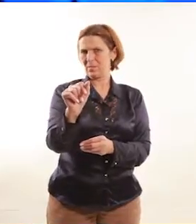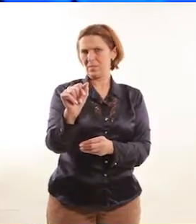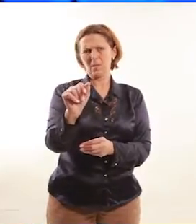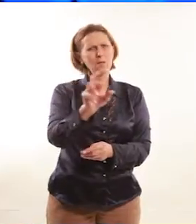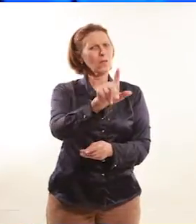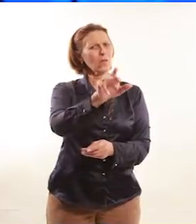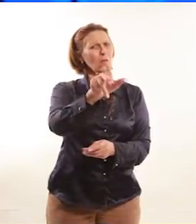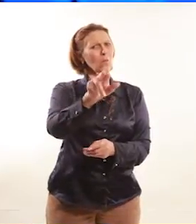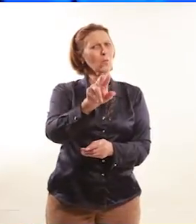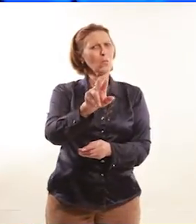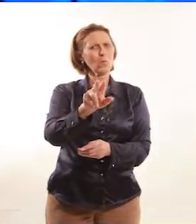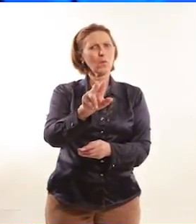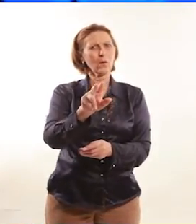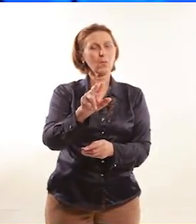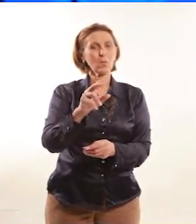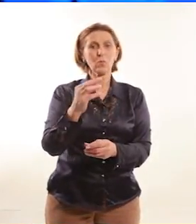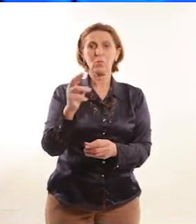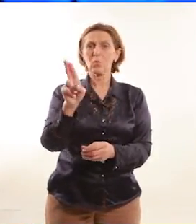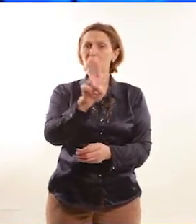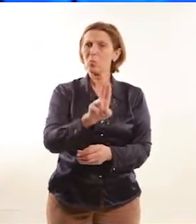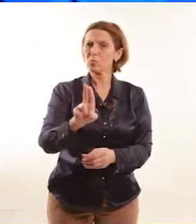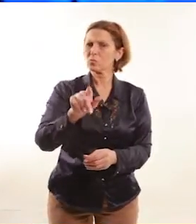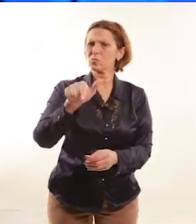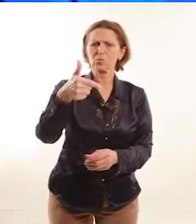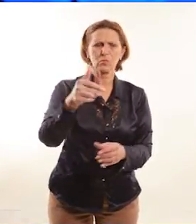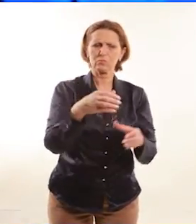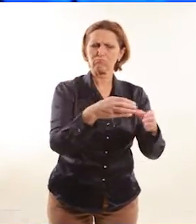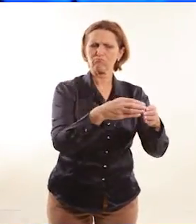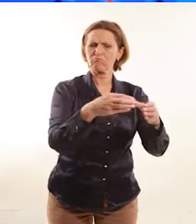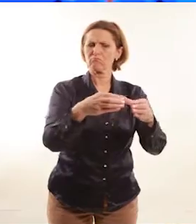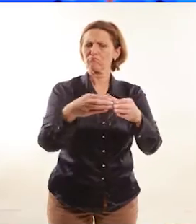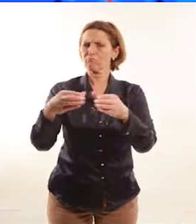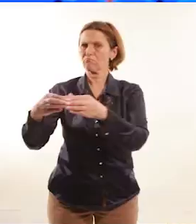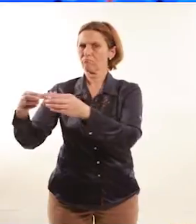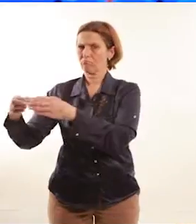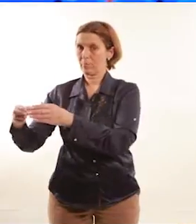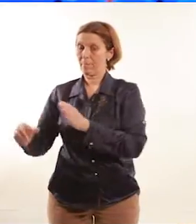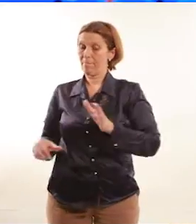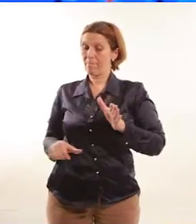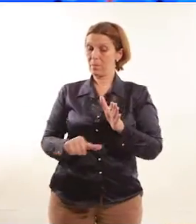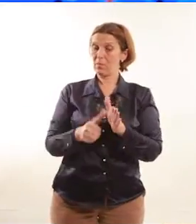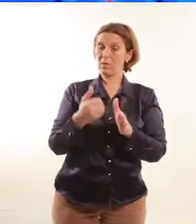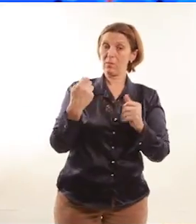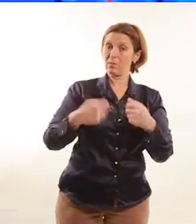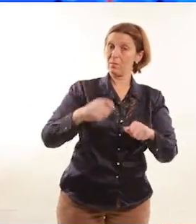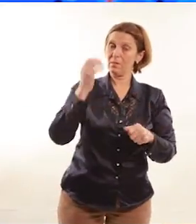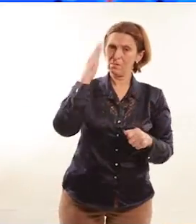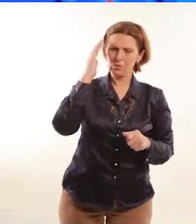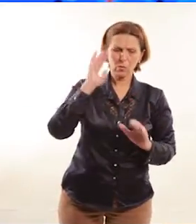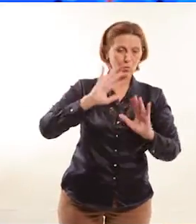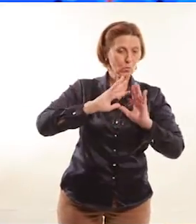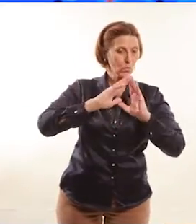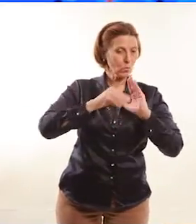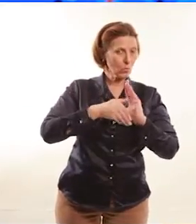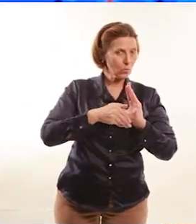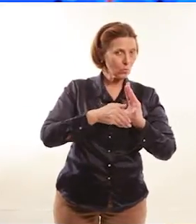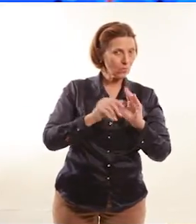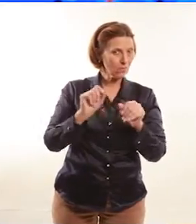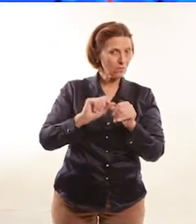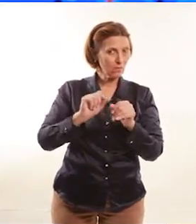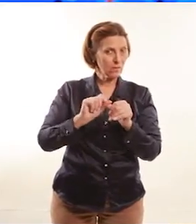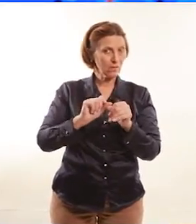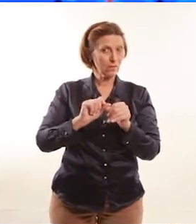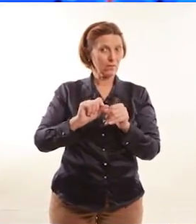ao condicionante da utilização dos recursos dos outros blocos. Primeiro, a gente tem que saber que tudo que a gente vai fazendo dentro